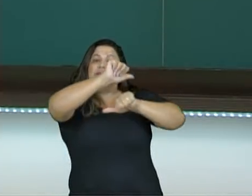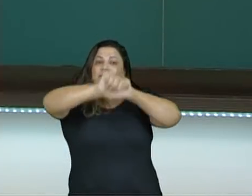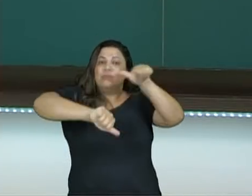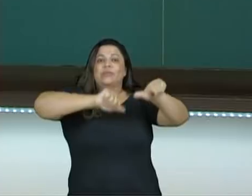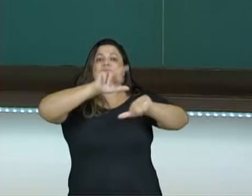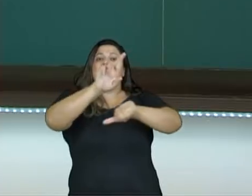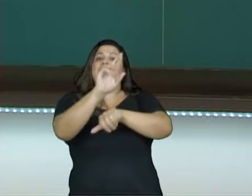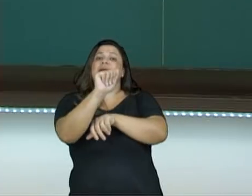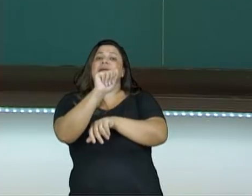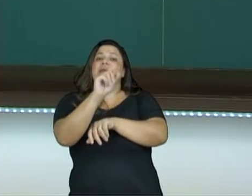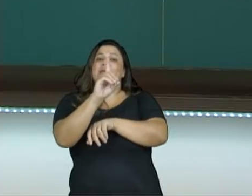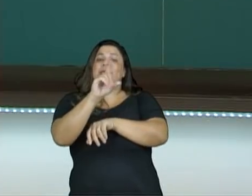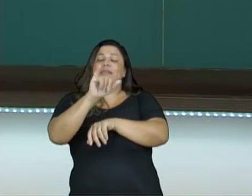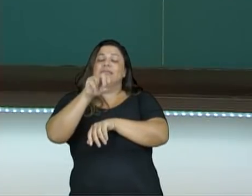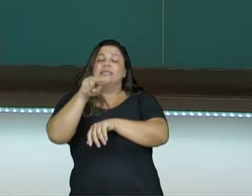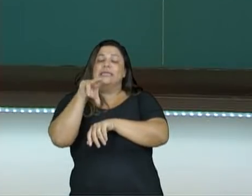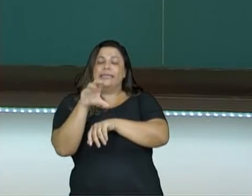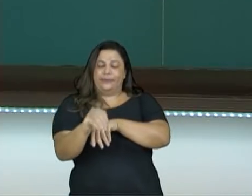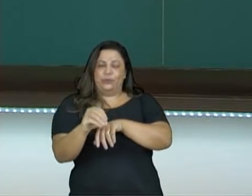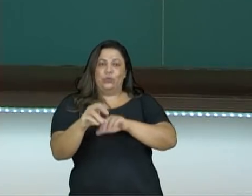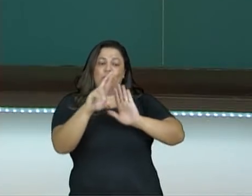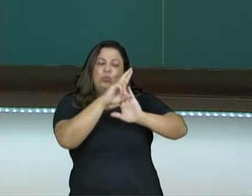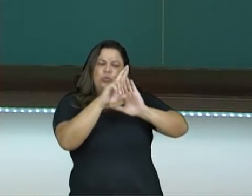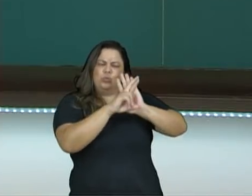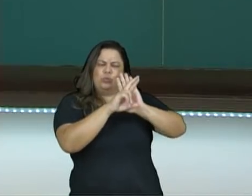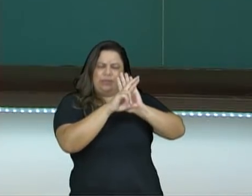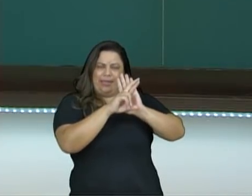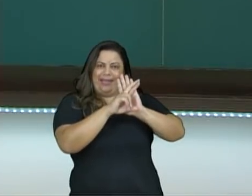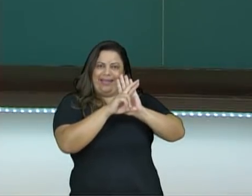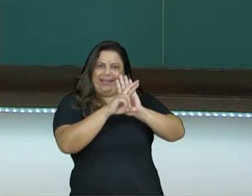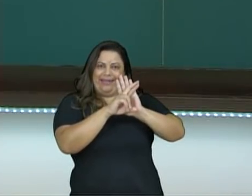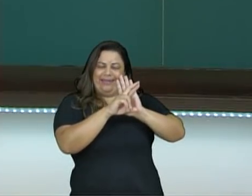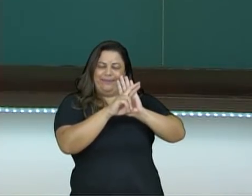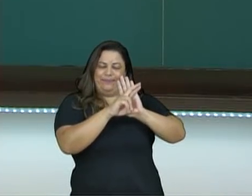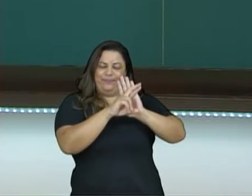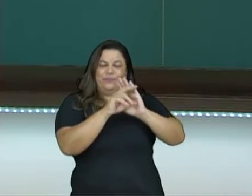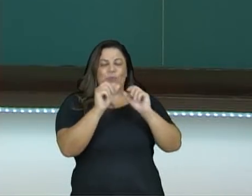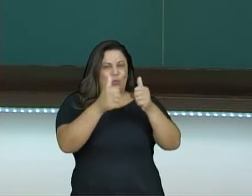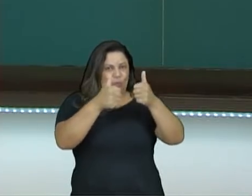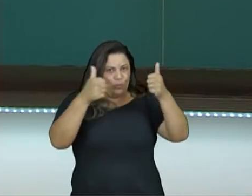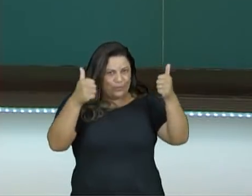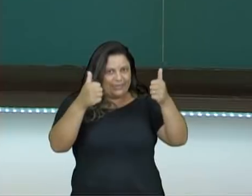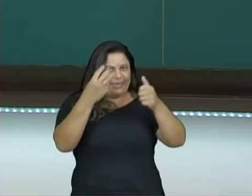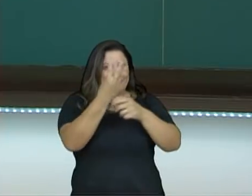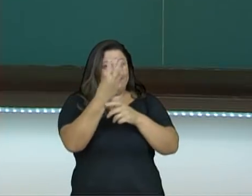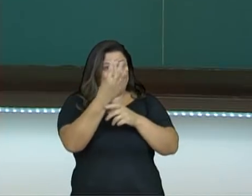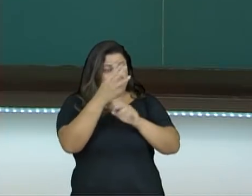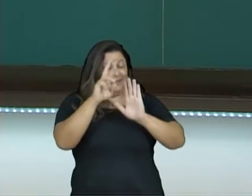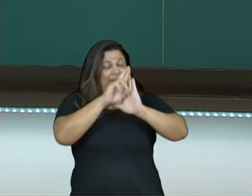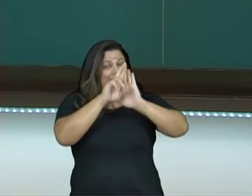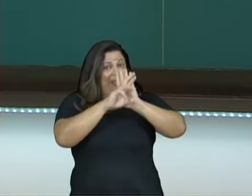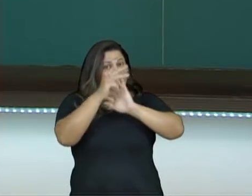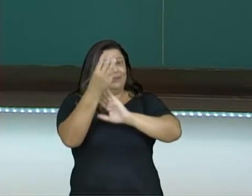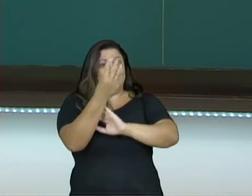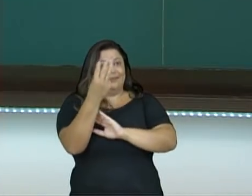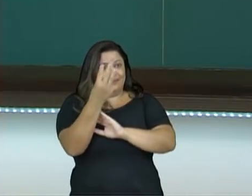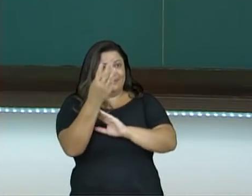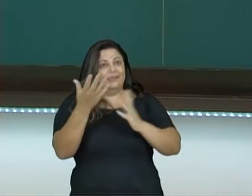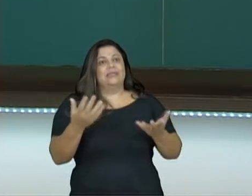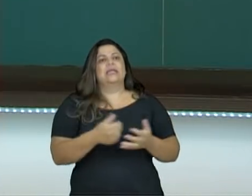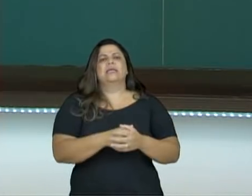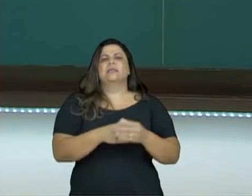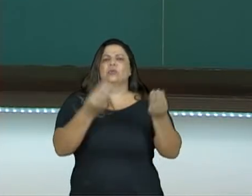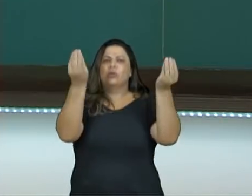radianos. Como? Fazendo aquela regrinha de 3 do slide anterior, tá? Então aqui eu já completei para